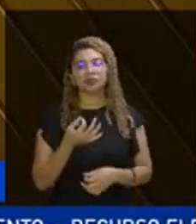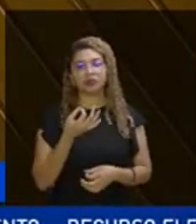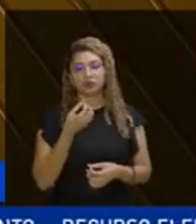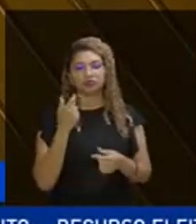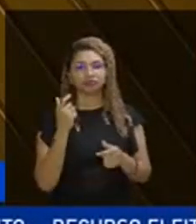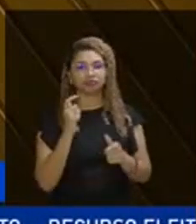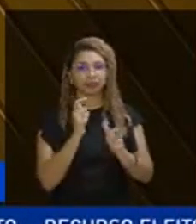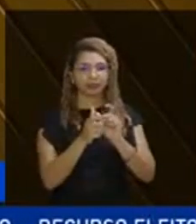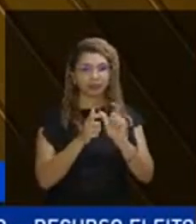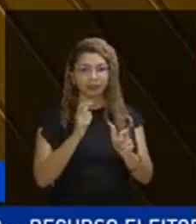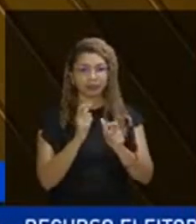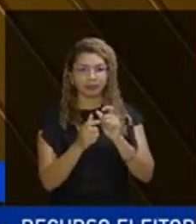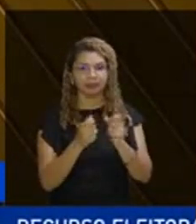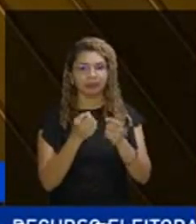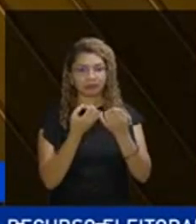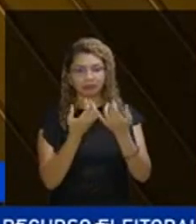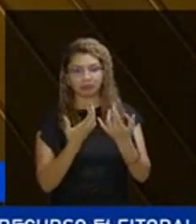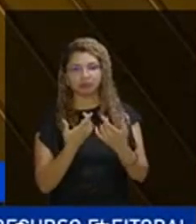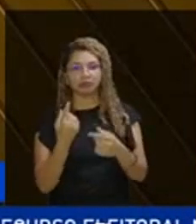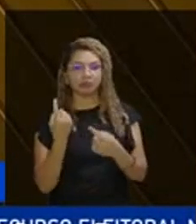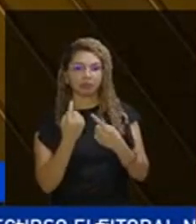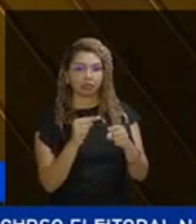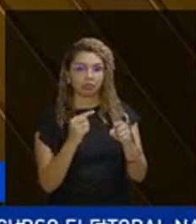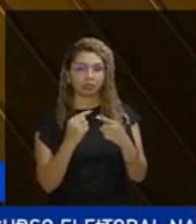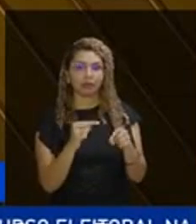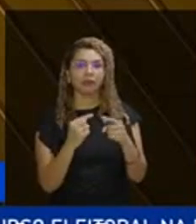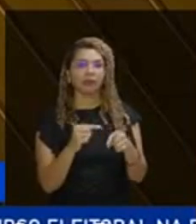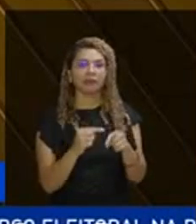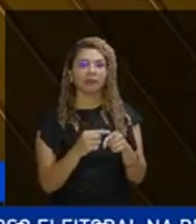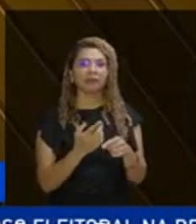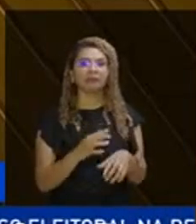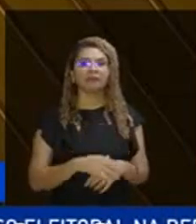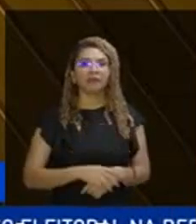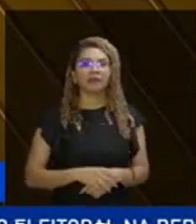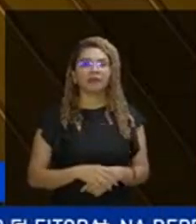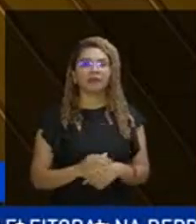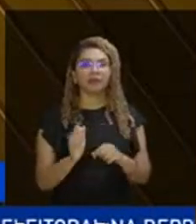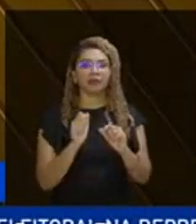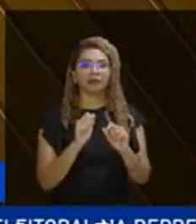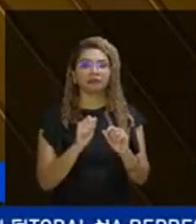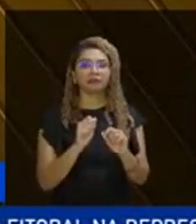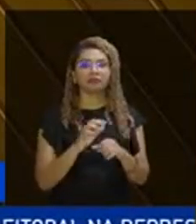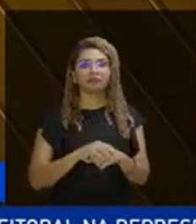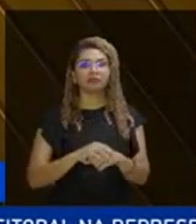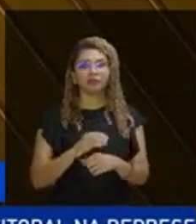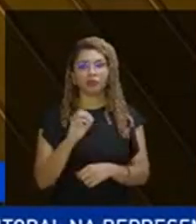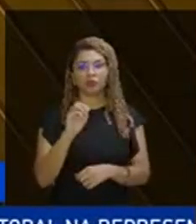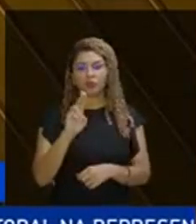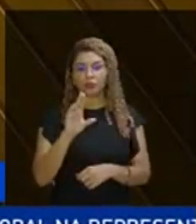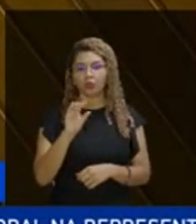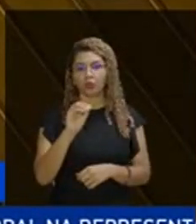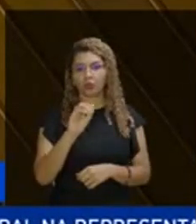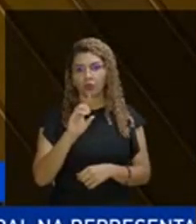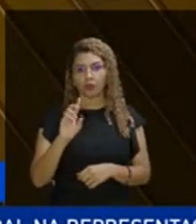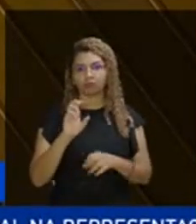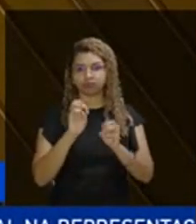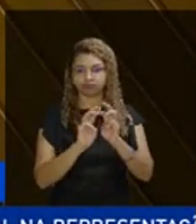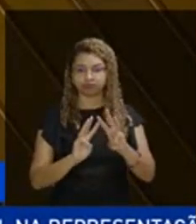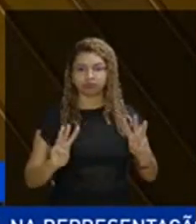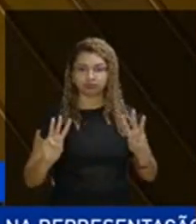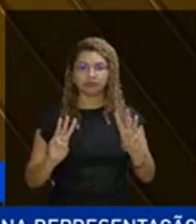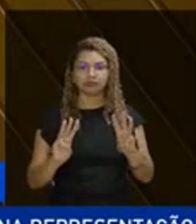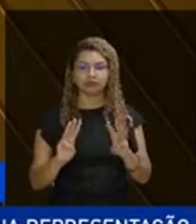comentários inverídicos e distorcidos sobre a reportagem veiculada na página online. Quarta pauta de julgamento. Postada Recurso eleitoral